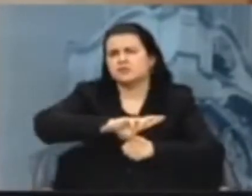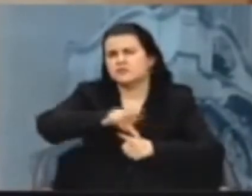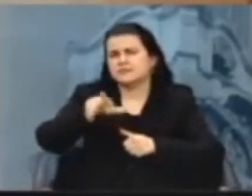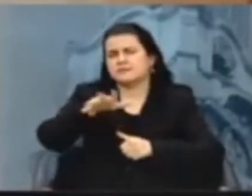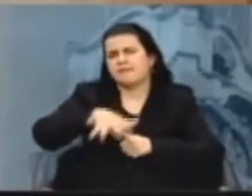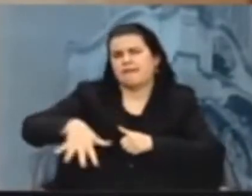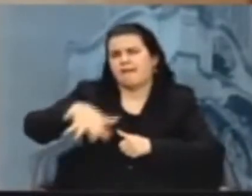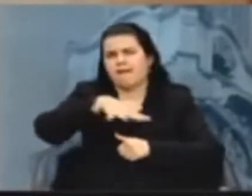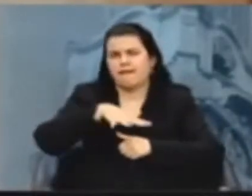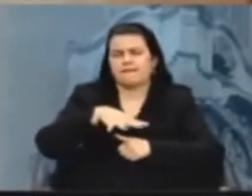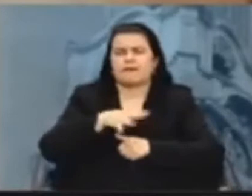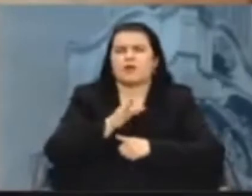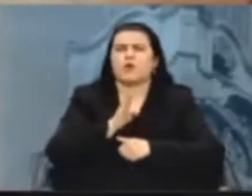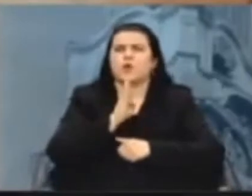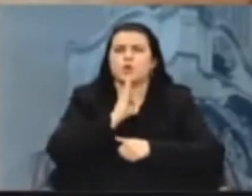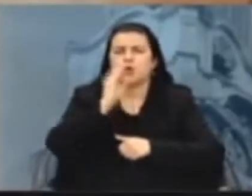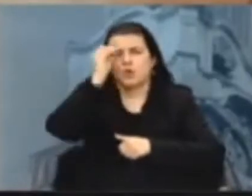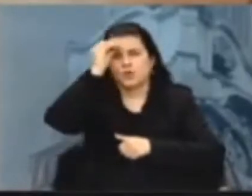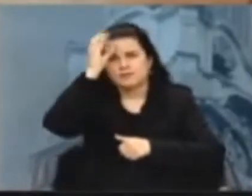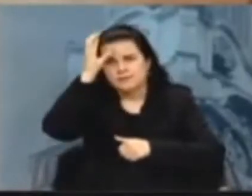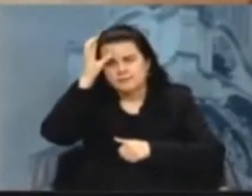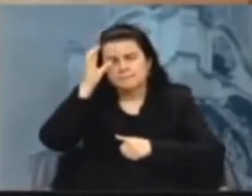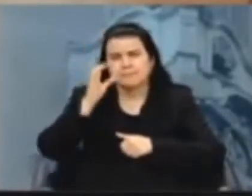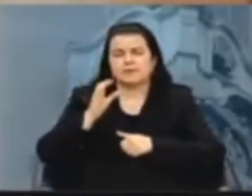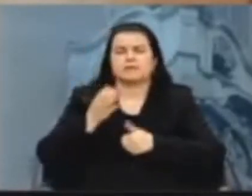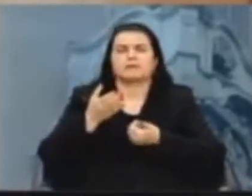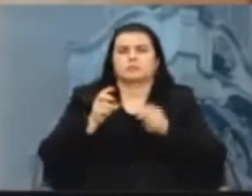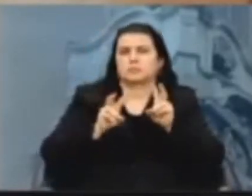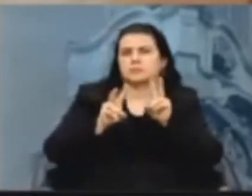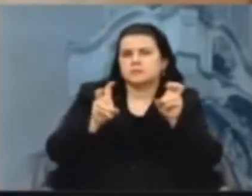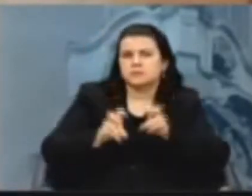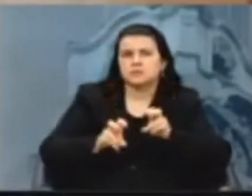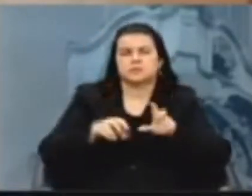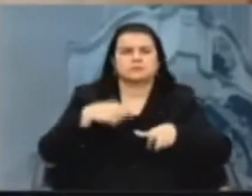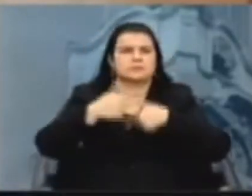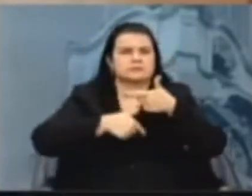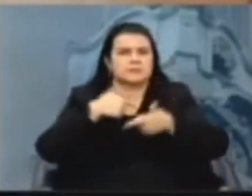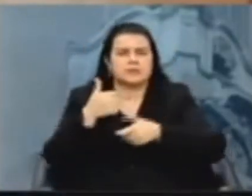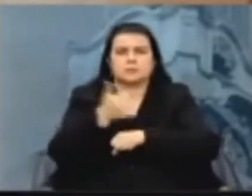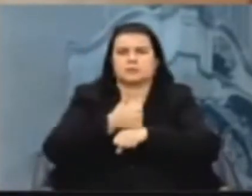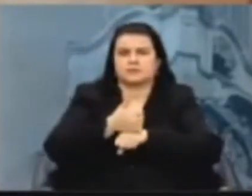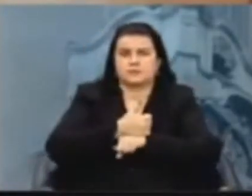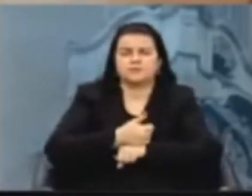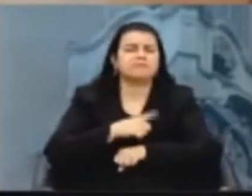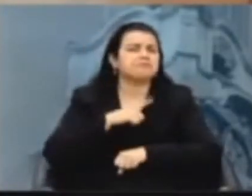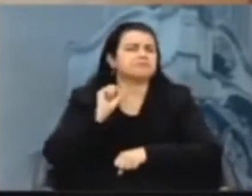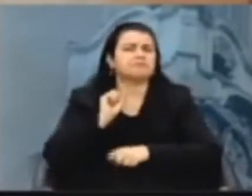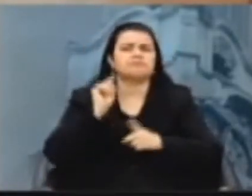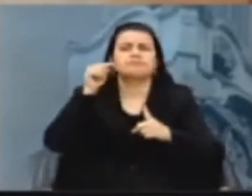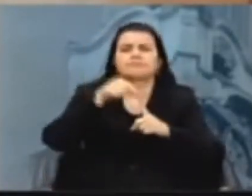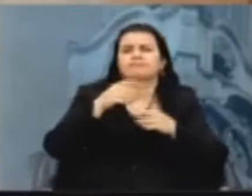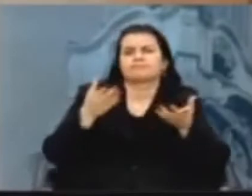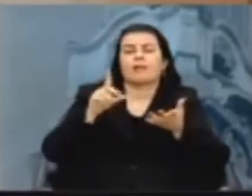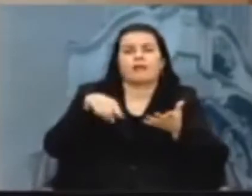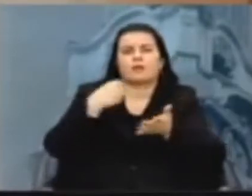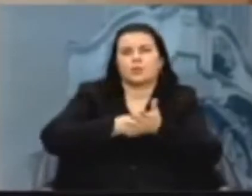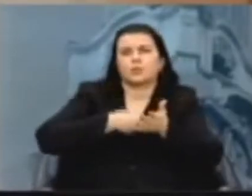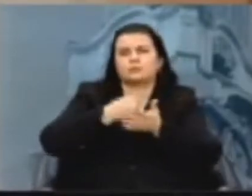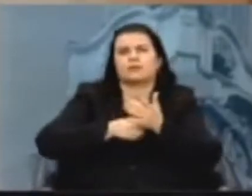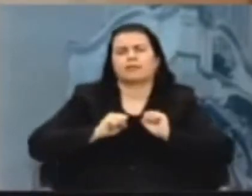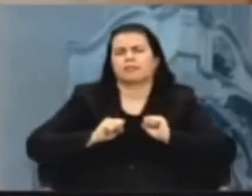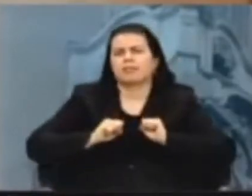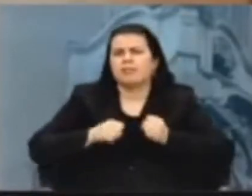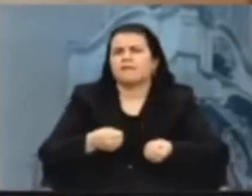de conhecimento e atuação profissional, e tem como objetivos a luta em defesa da